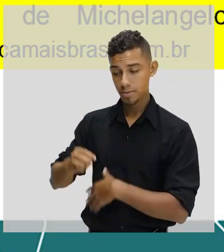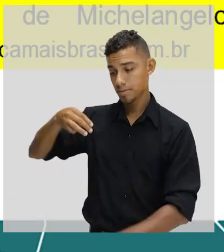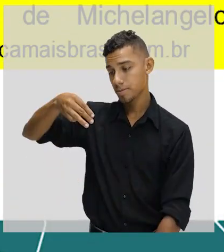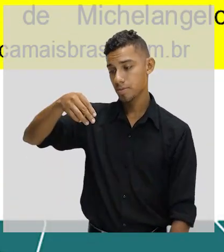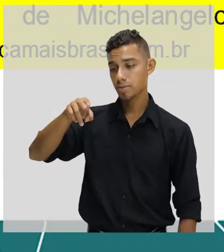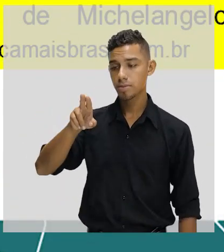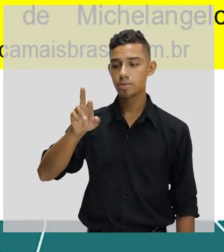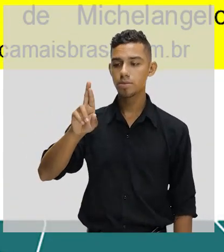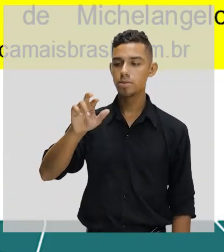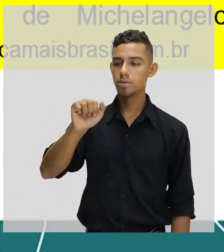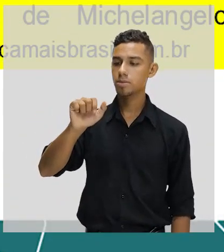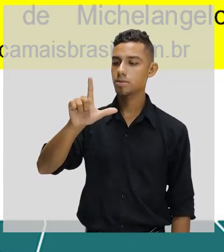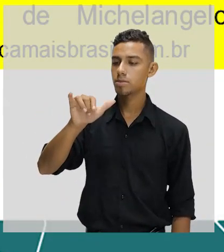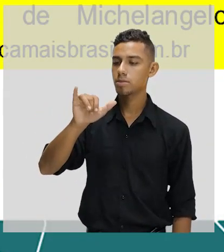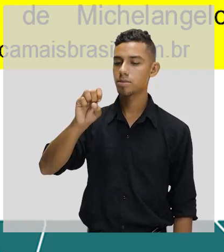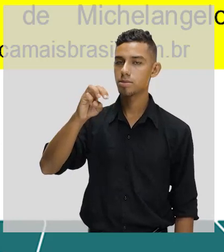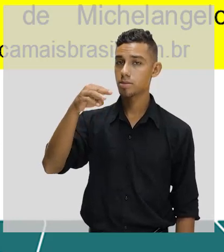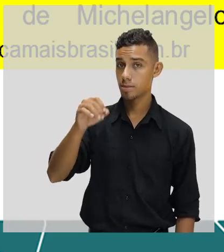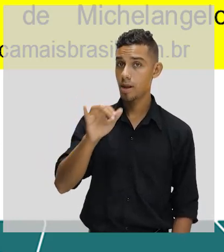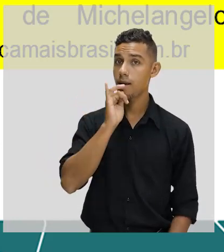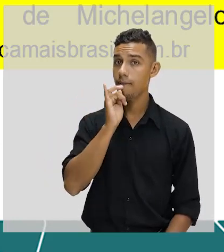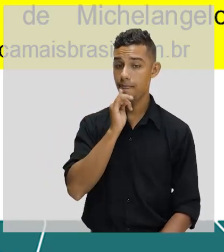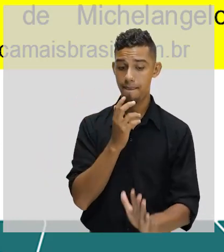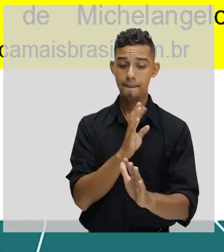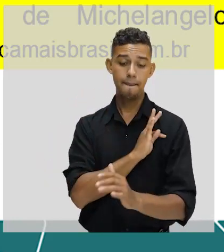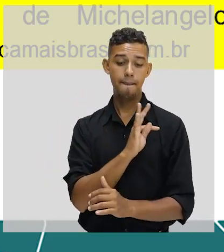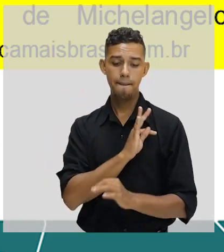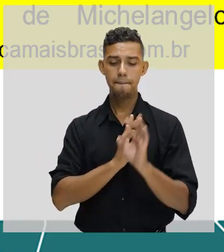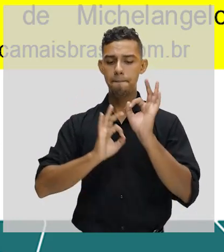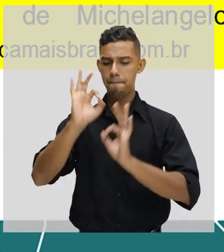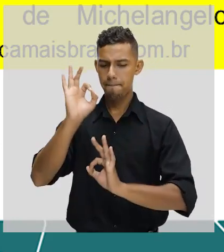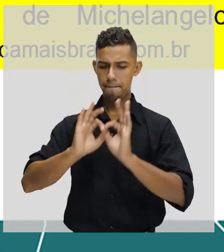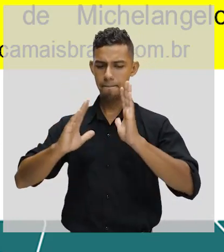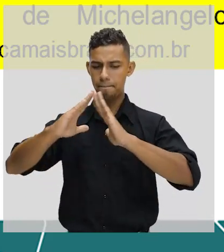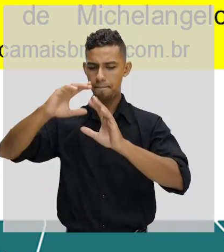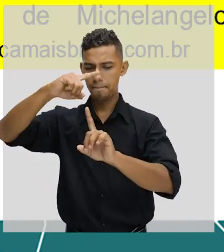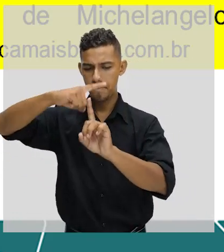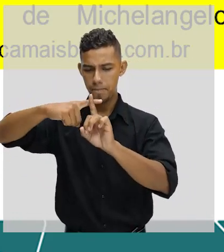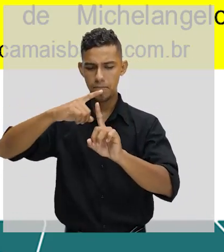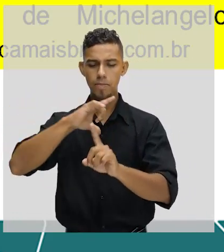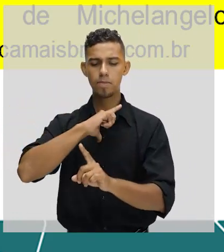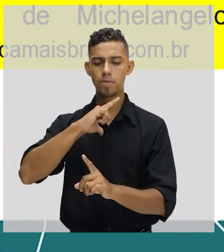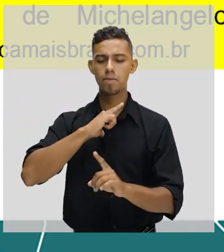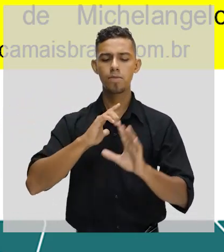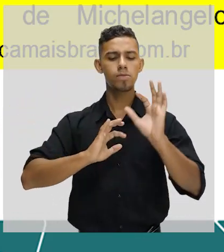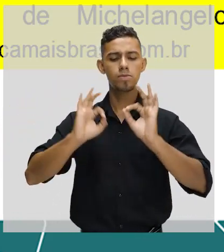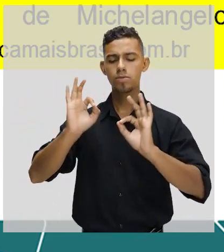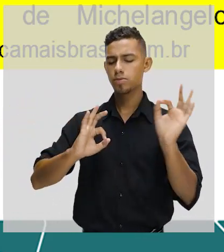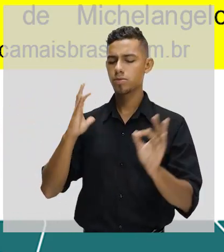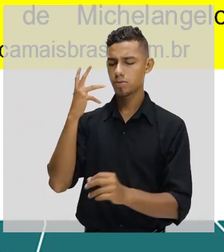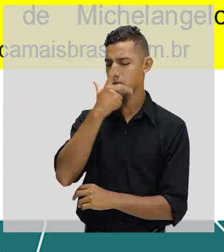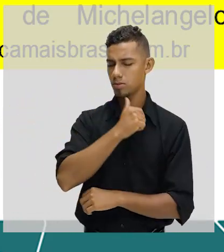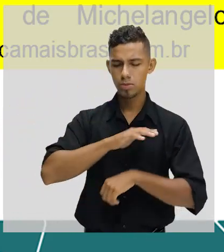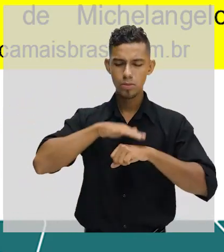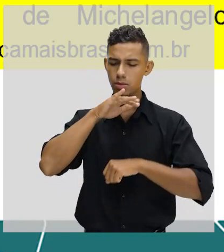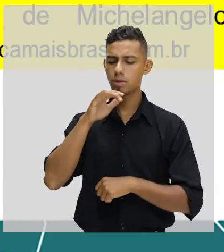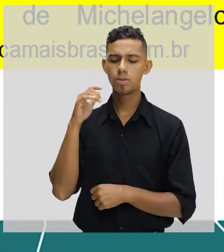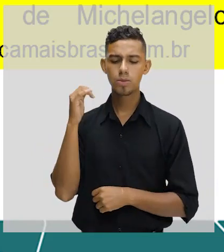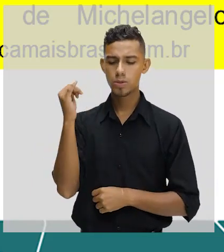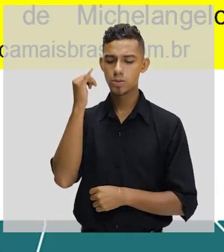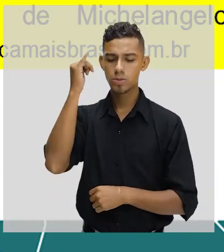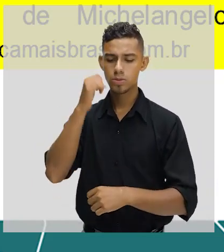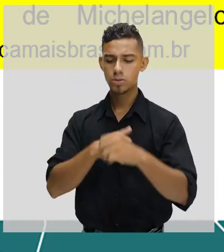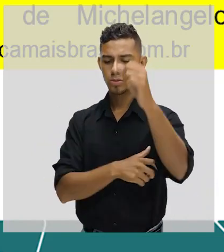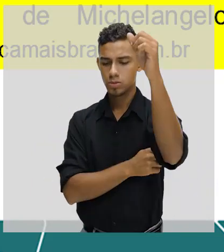né, que é um tipo de técnica onde você pinta em paredes ou espaços gigantescos. Eu coloquei aqui um dos murais mais significativos da história da